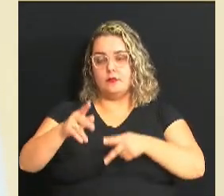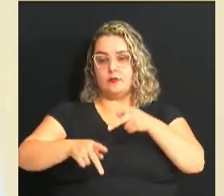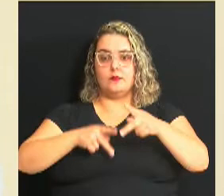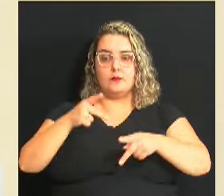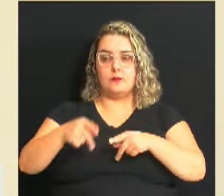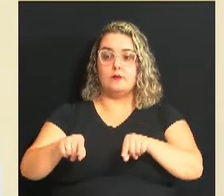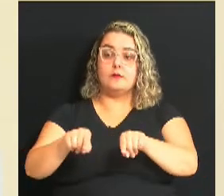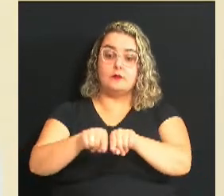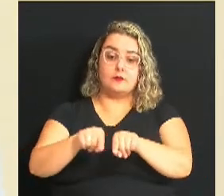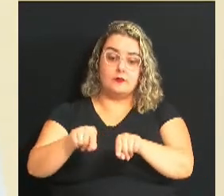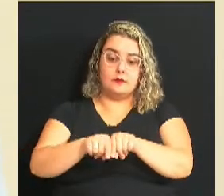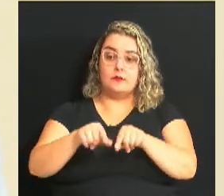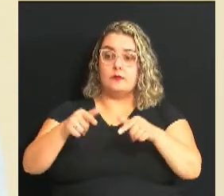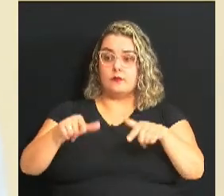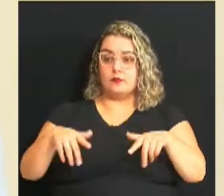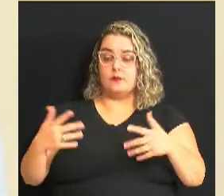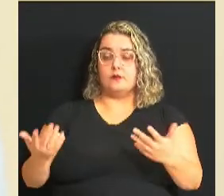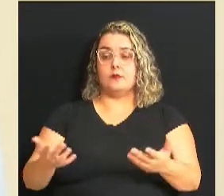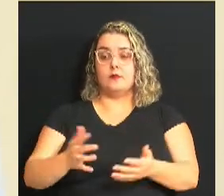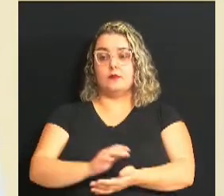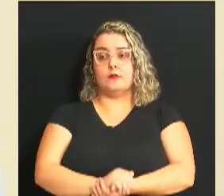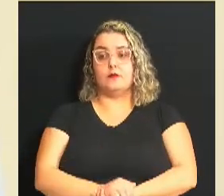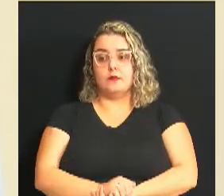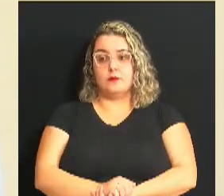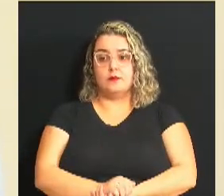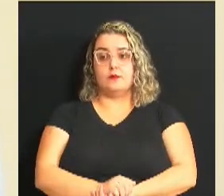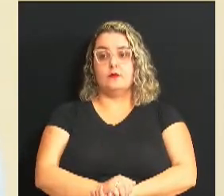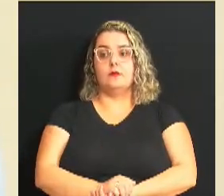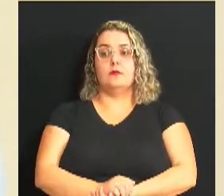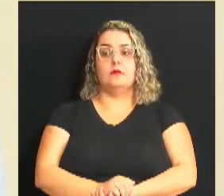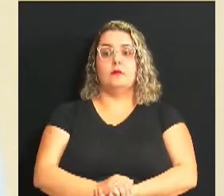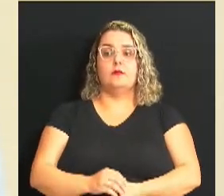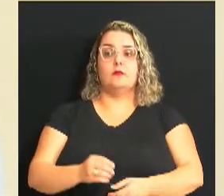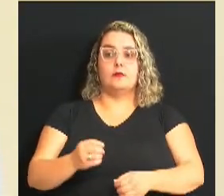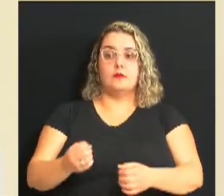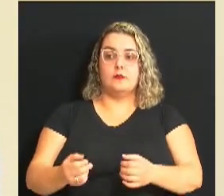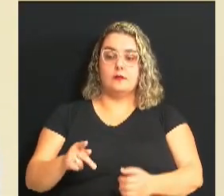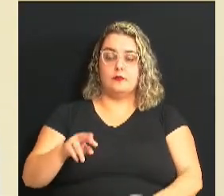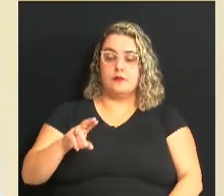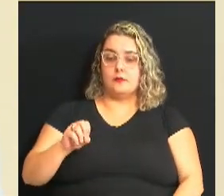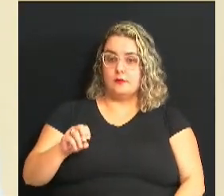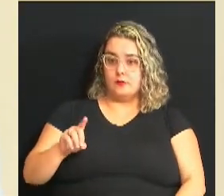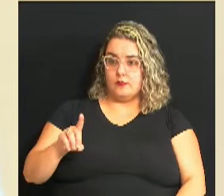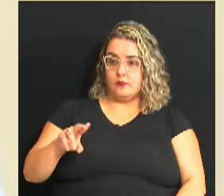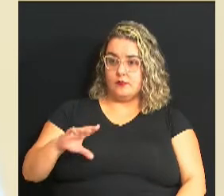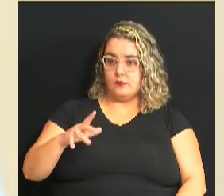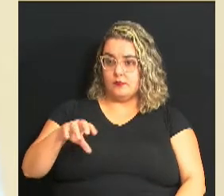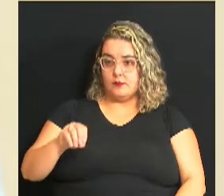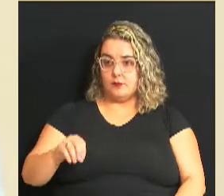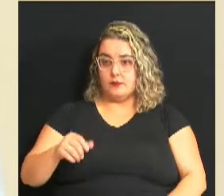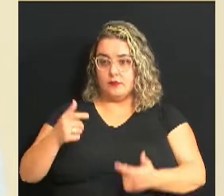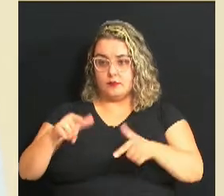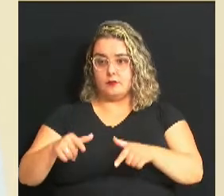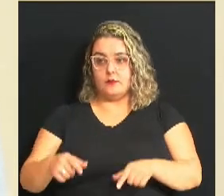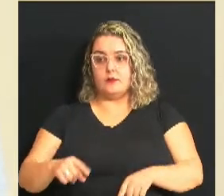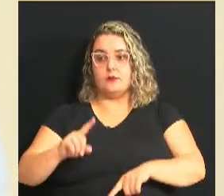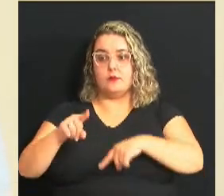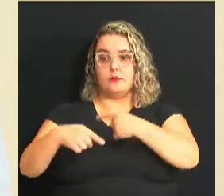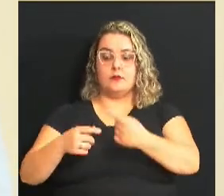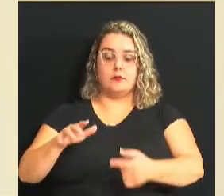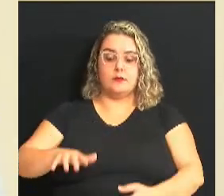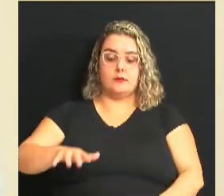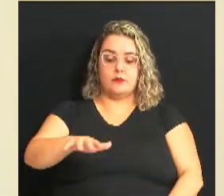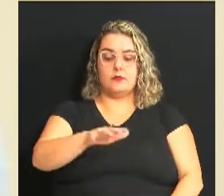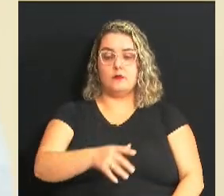um espaço onde circulam a produção local, a produção de outras cidades que vêm para aqui, para a nossa região. Então,